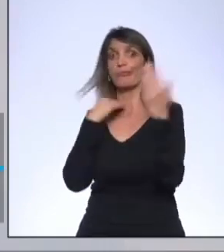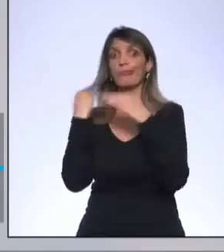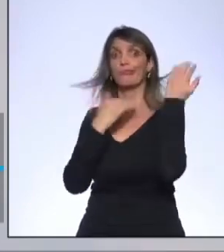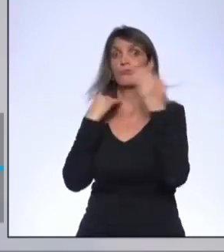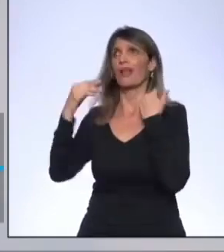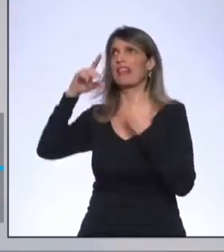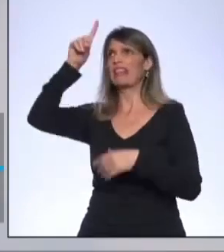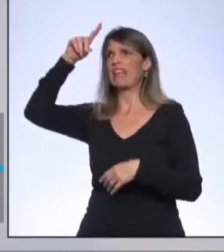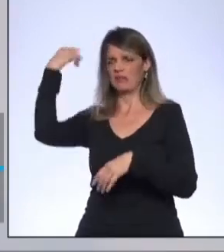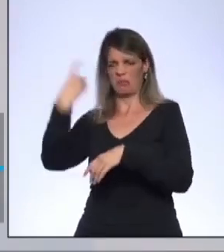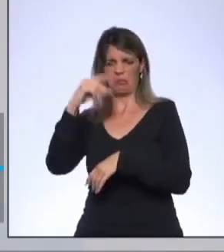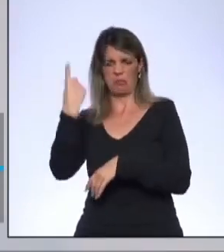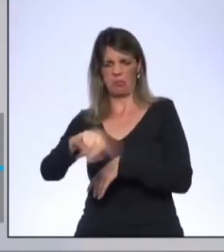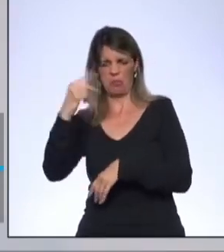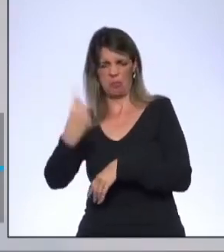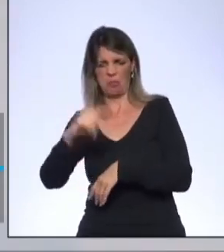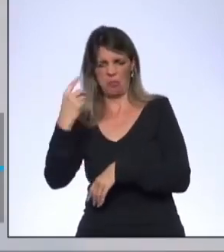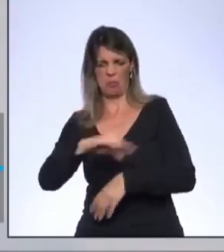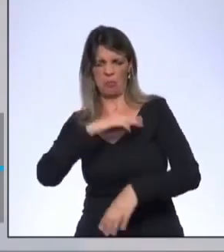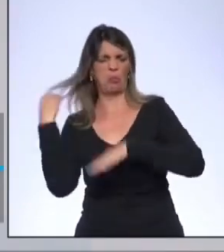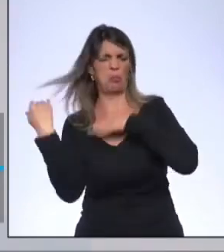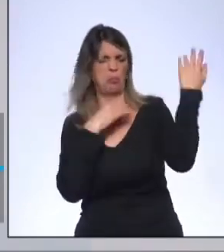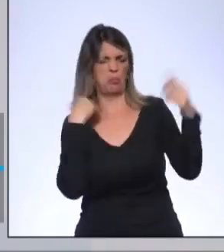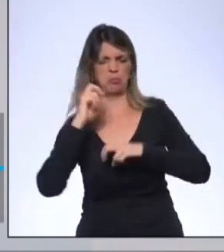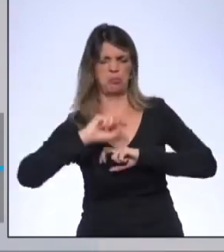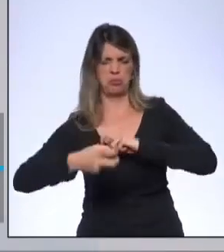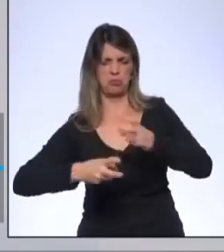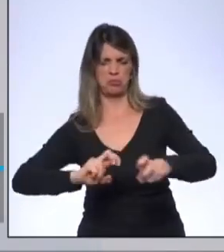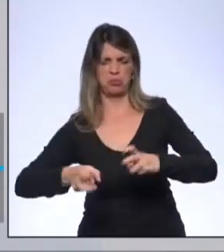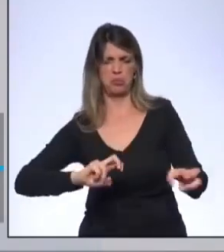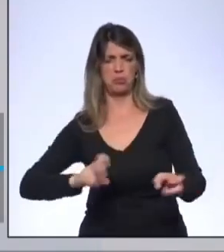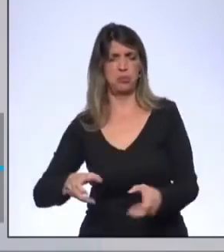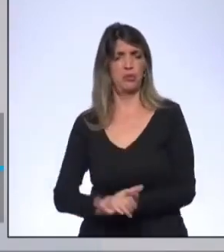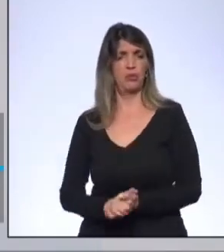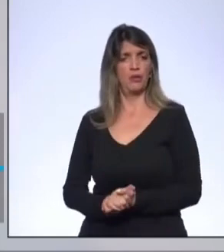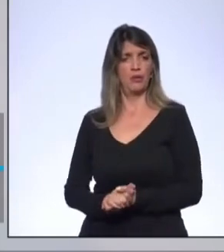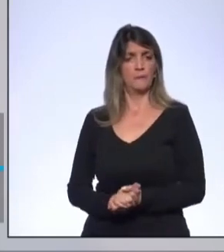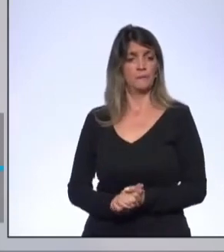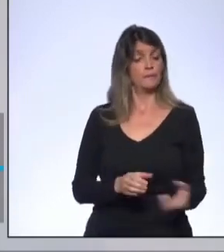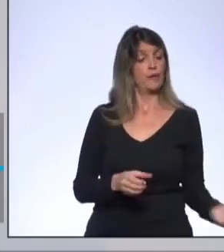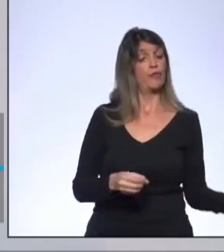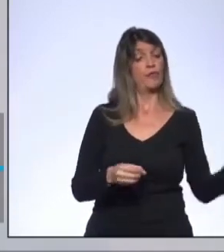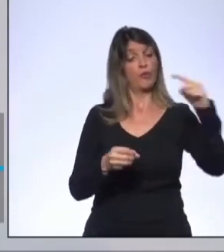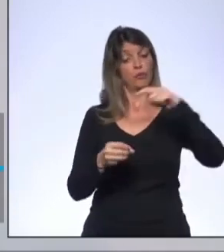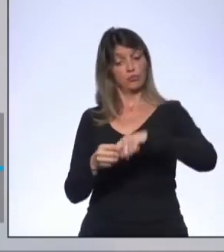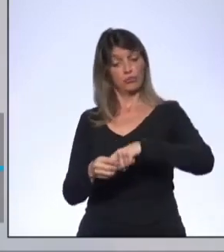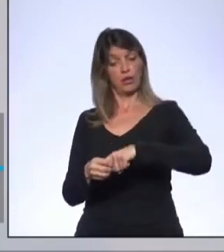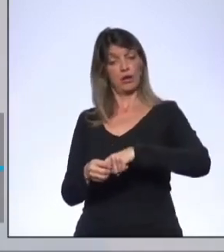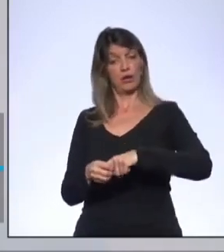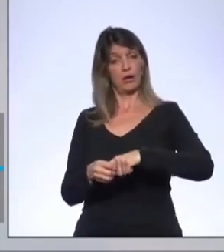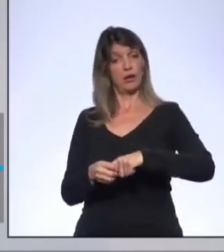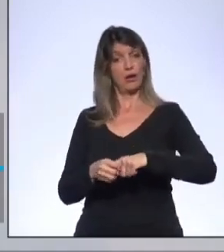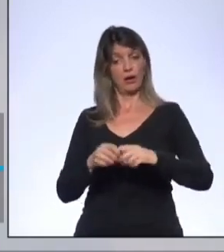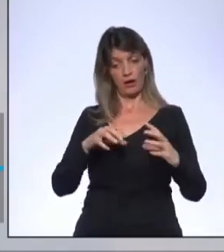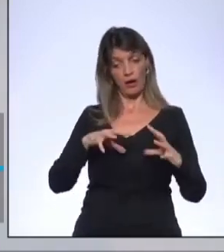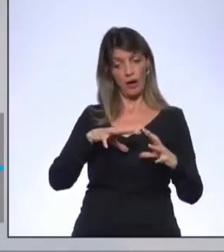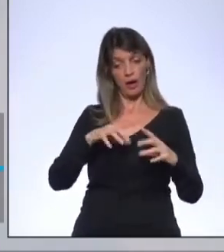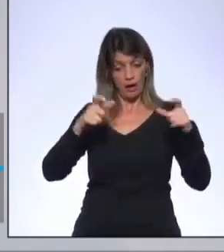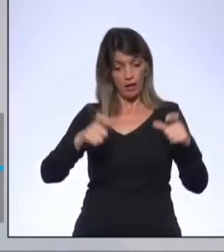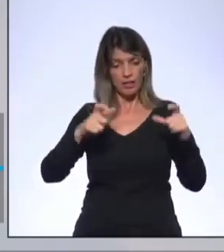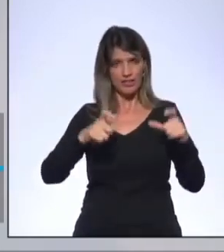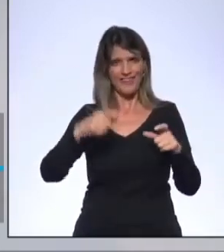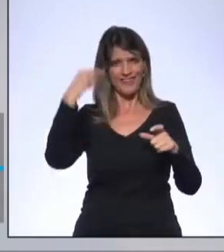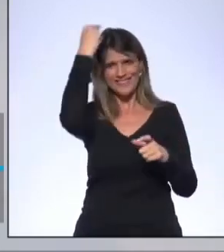pelo fracasso nas cruzadas. Deus deu a missão para a nobreza guerreira retomar a Terra Santa, não conseguiram. Está aí